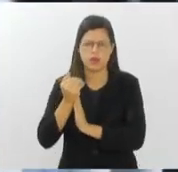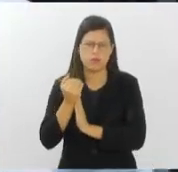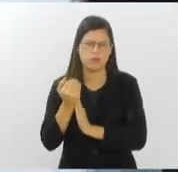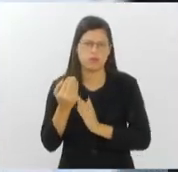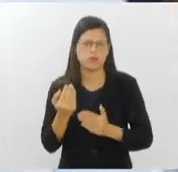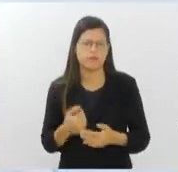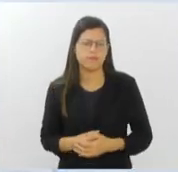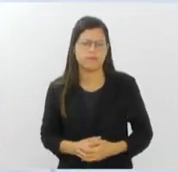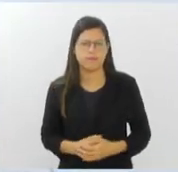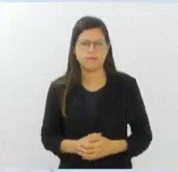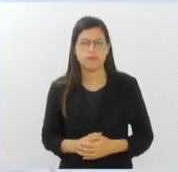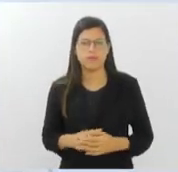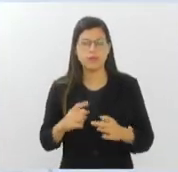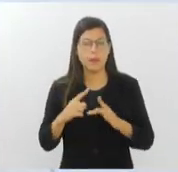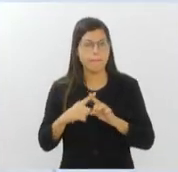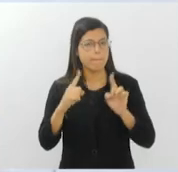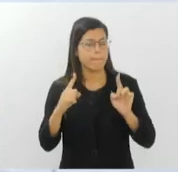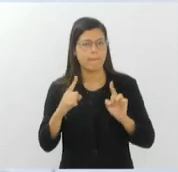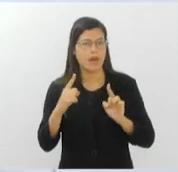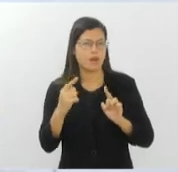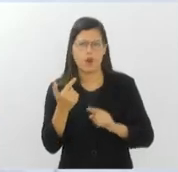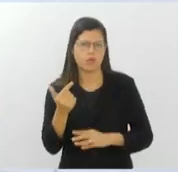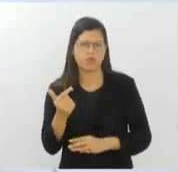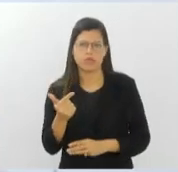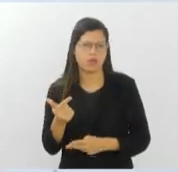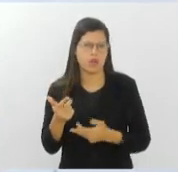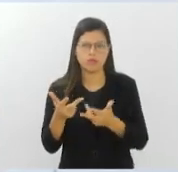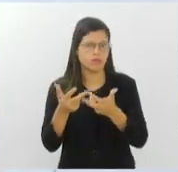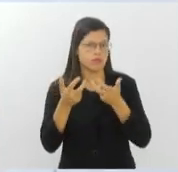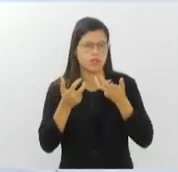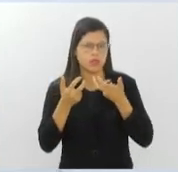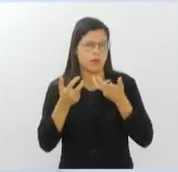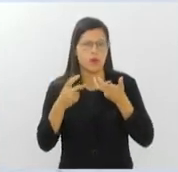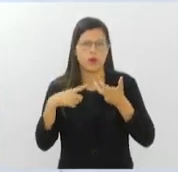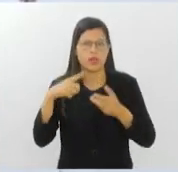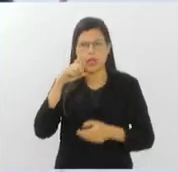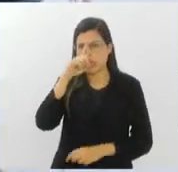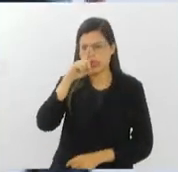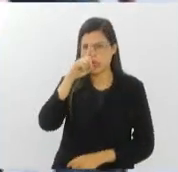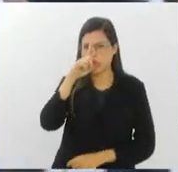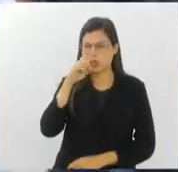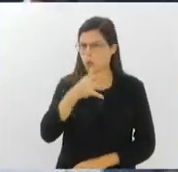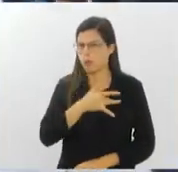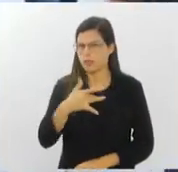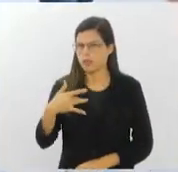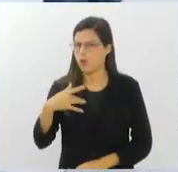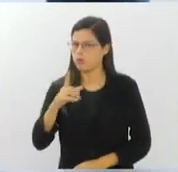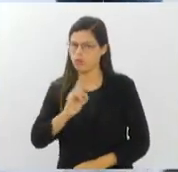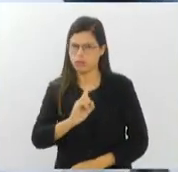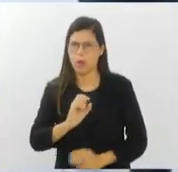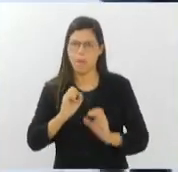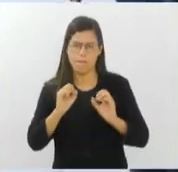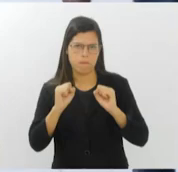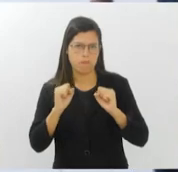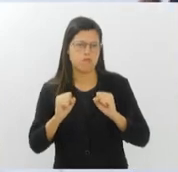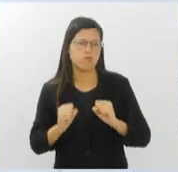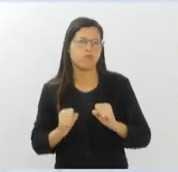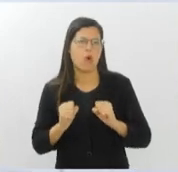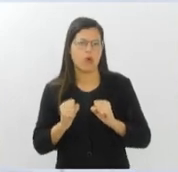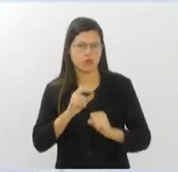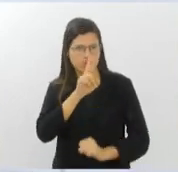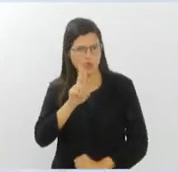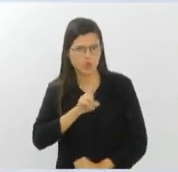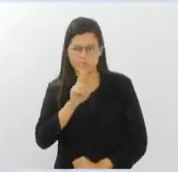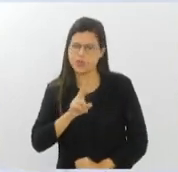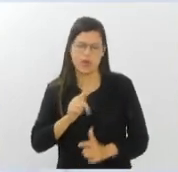prescrever. Mas não tem nenhuma evidência que gere risco para a saúde, não. Tá? Pode tomar sem problema,